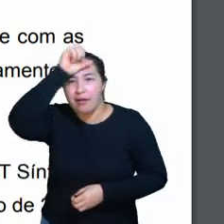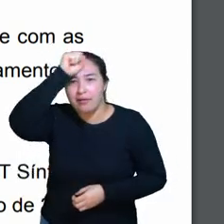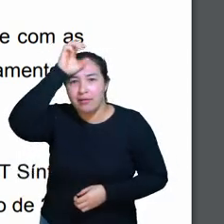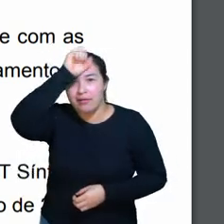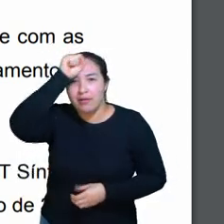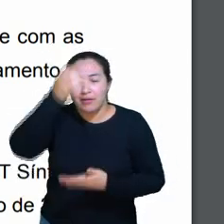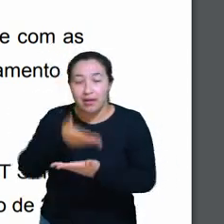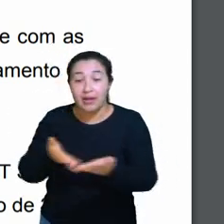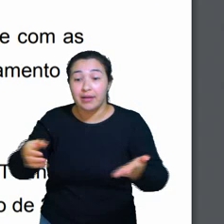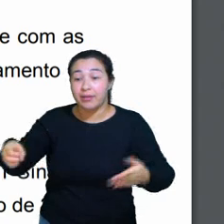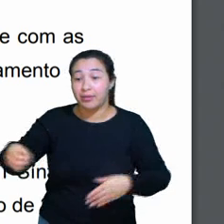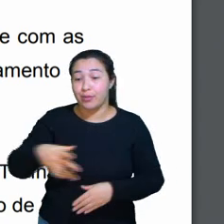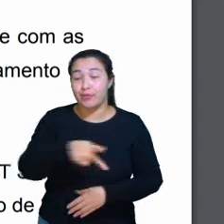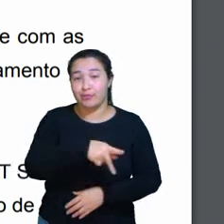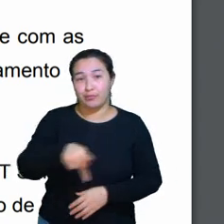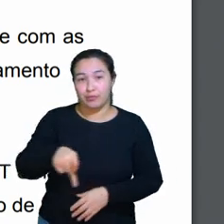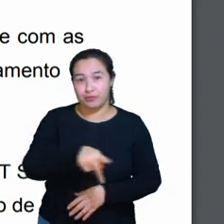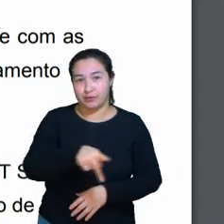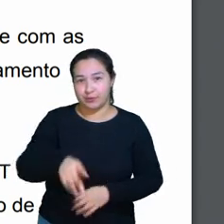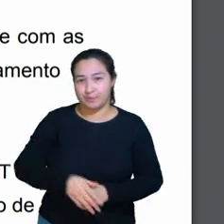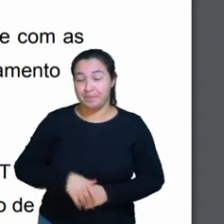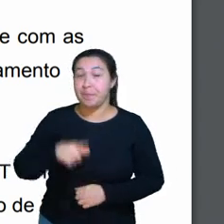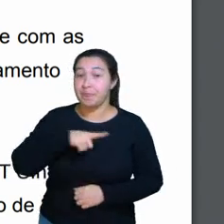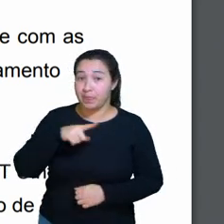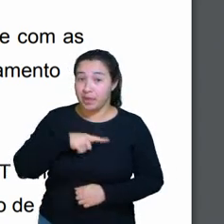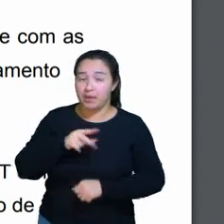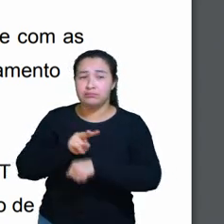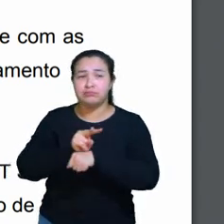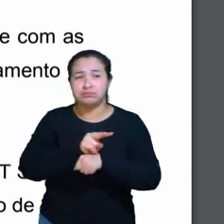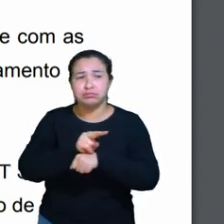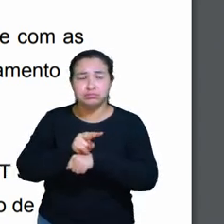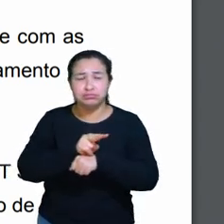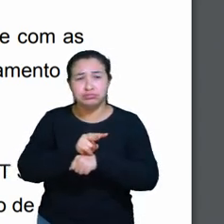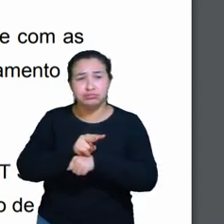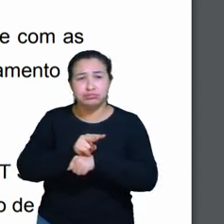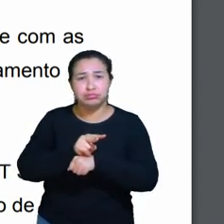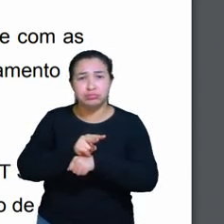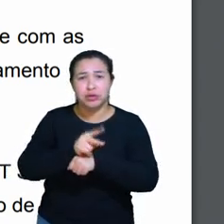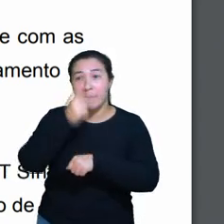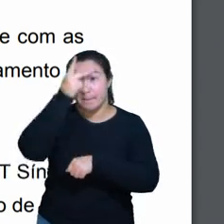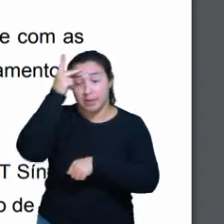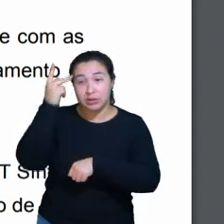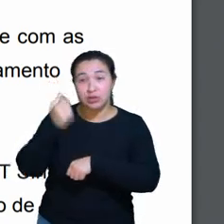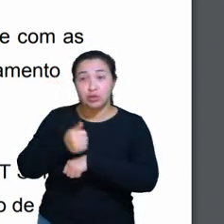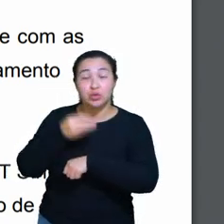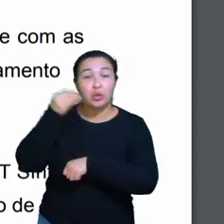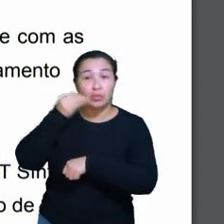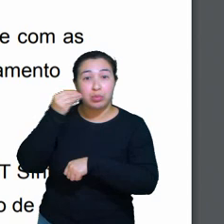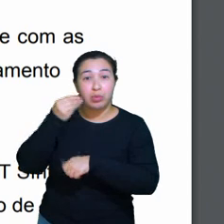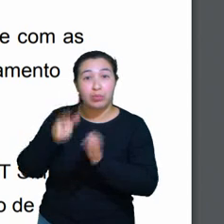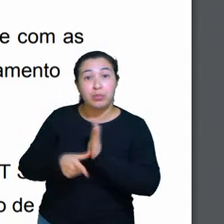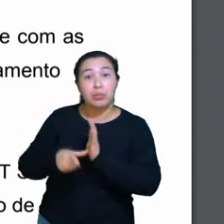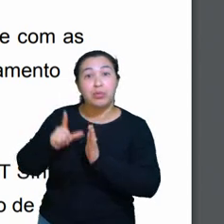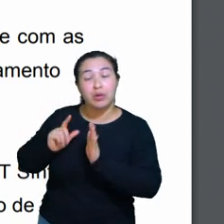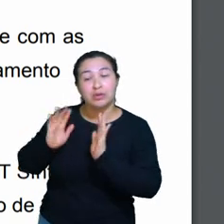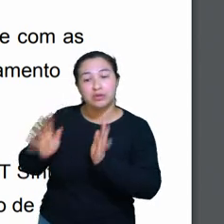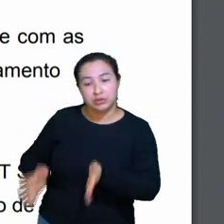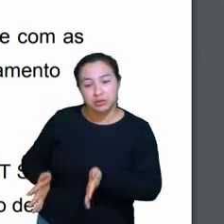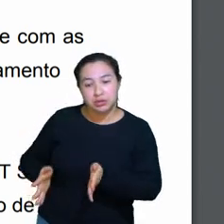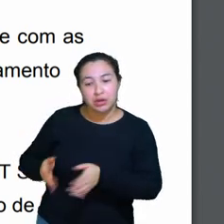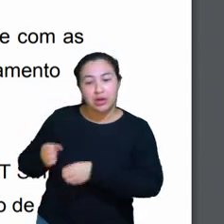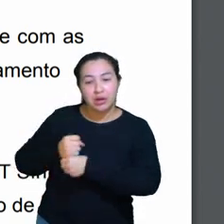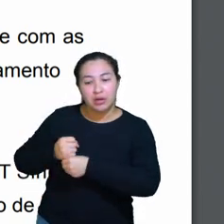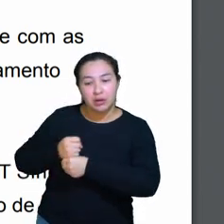professores contando com a supervisão e acompanhamento de docentes experientes que atuam na Educação Básica além